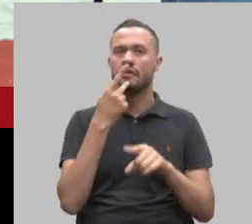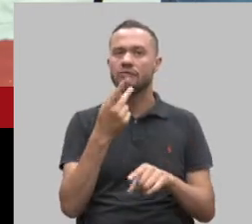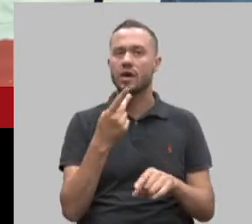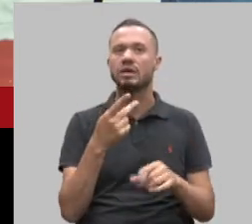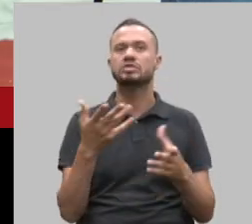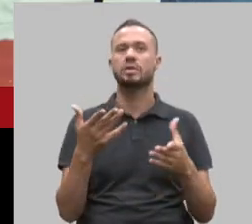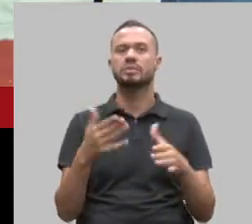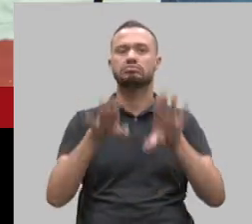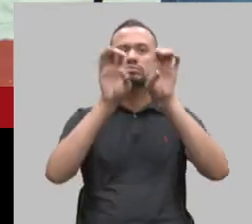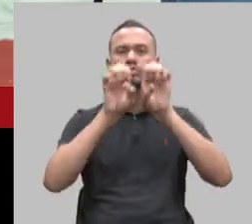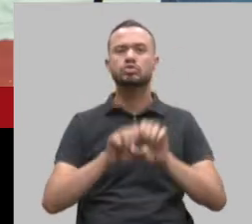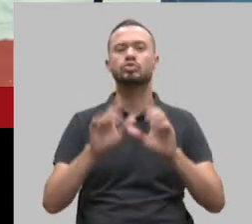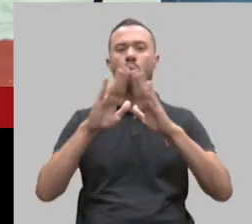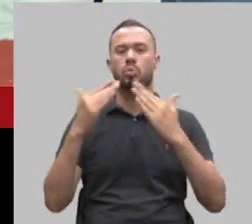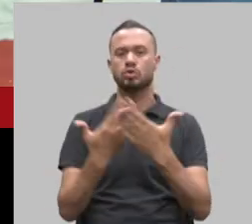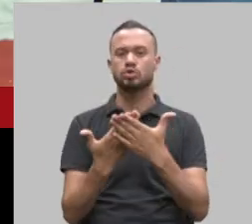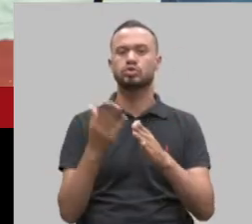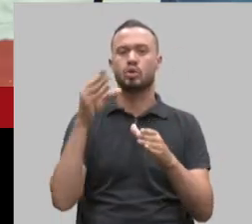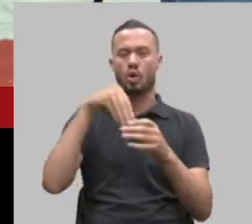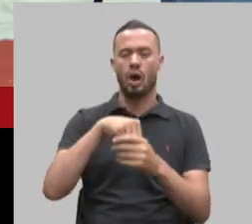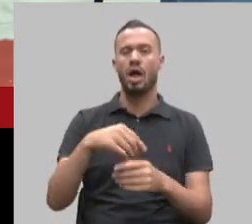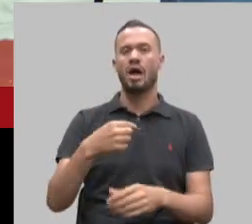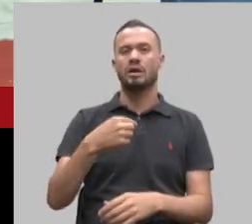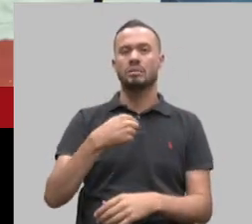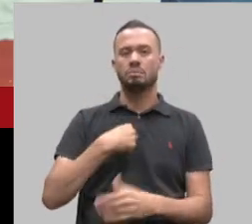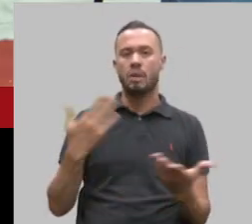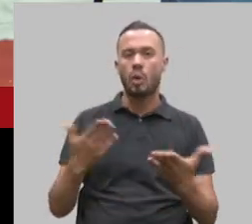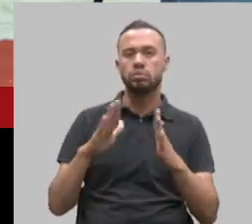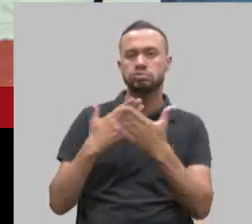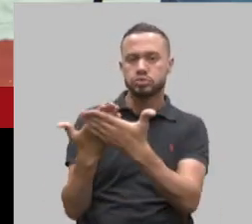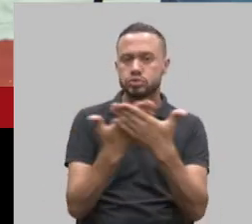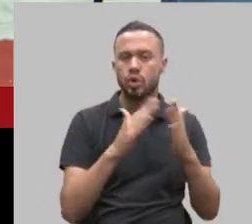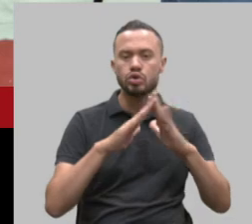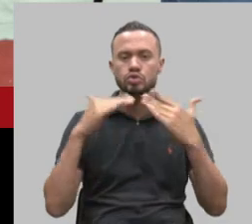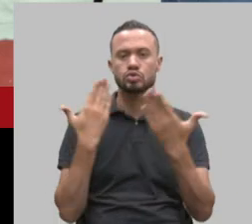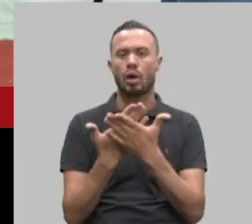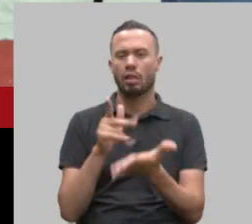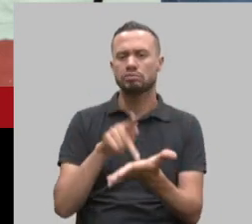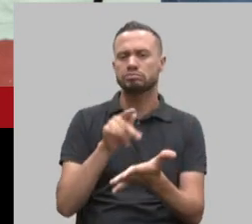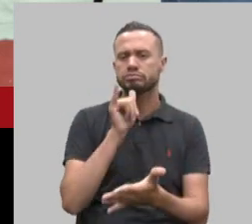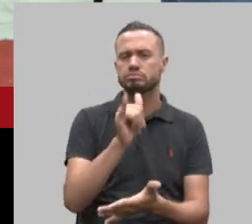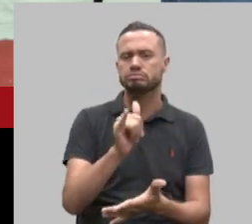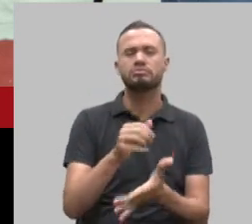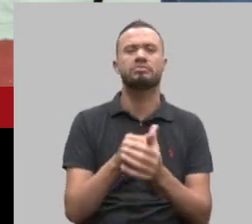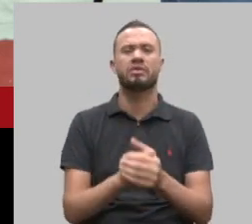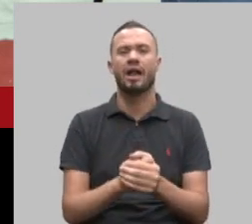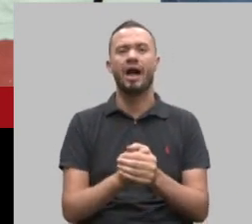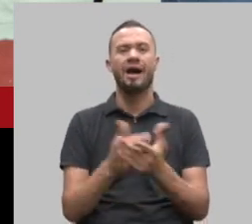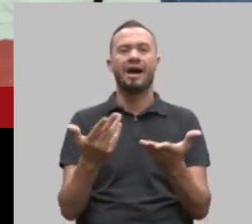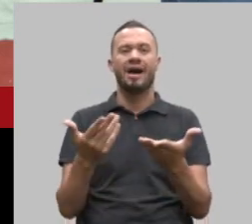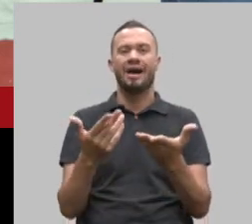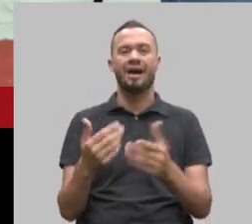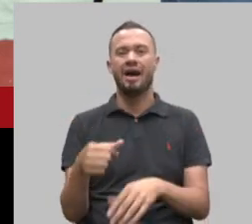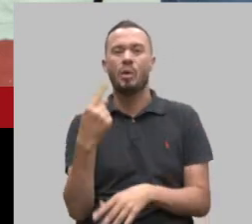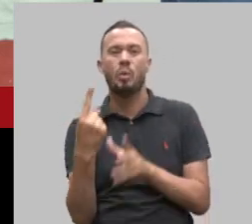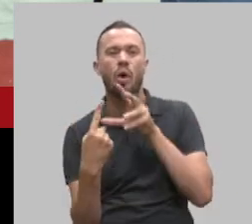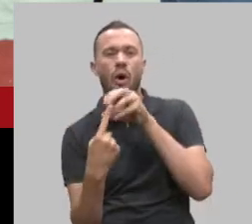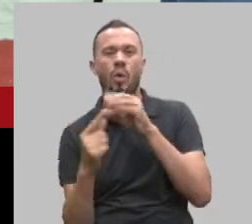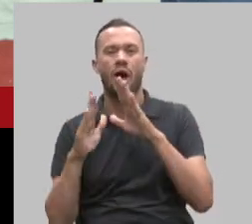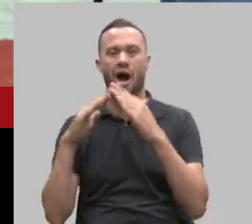estruturas da escola eu estudo na uma escola que verdadeiramente não é algo de um aluno